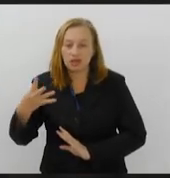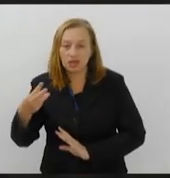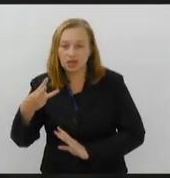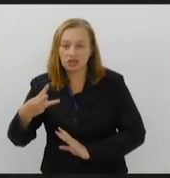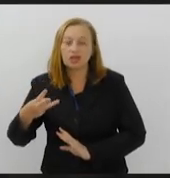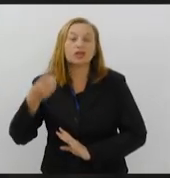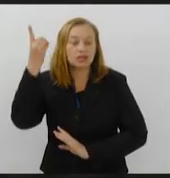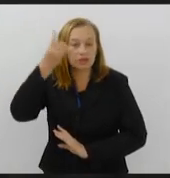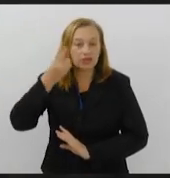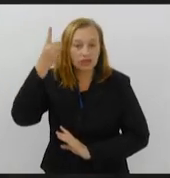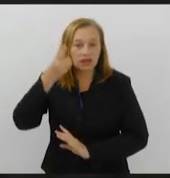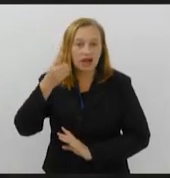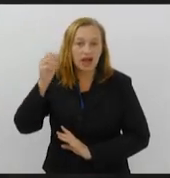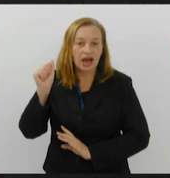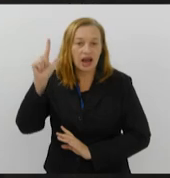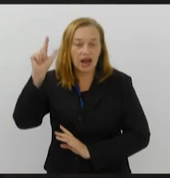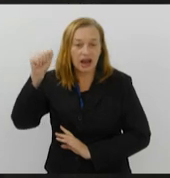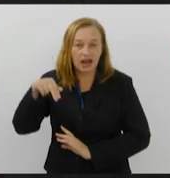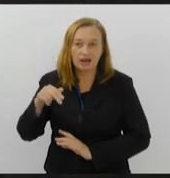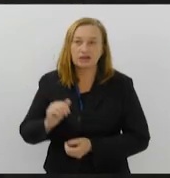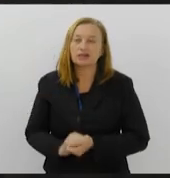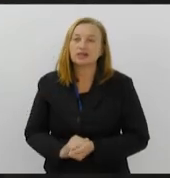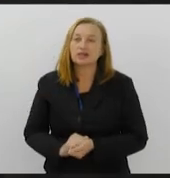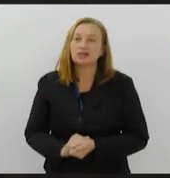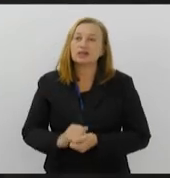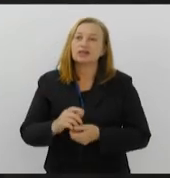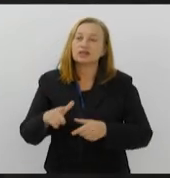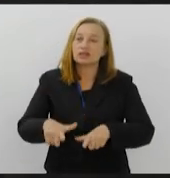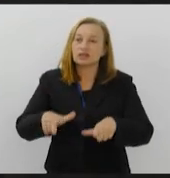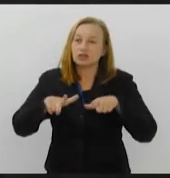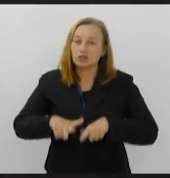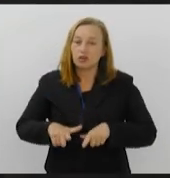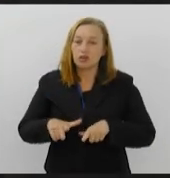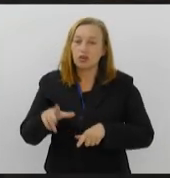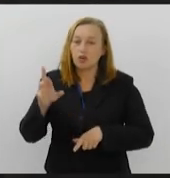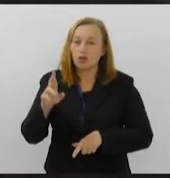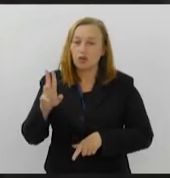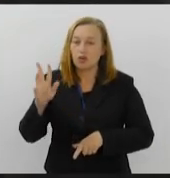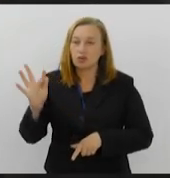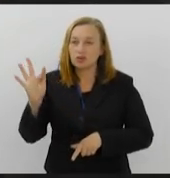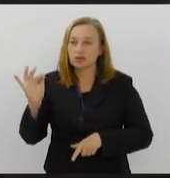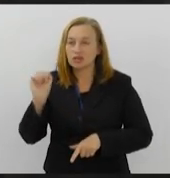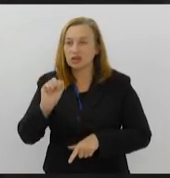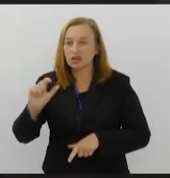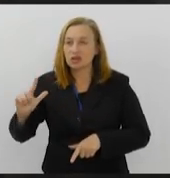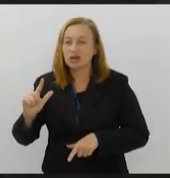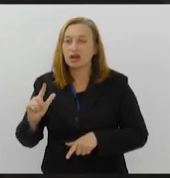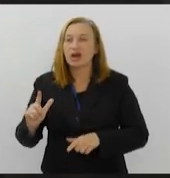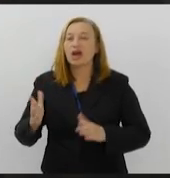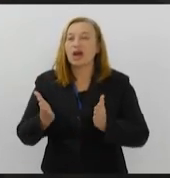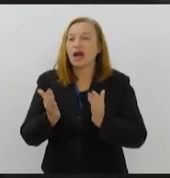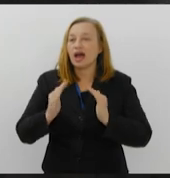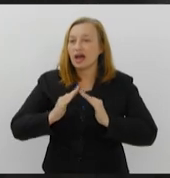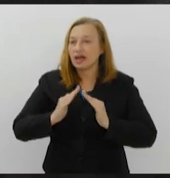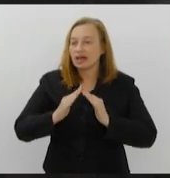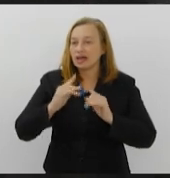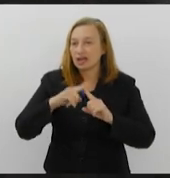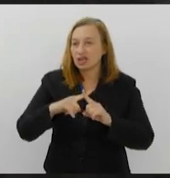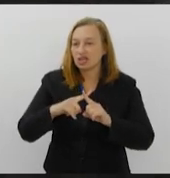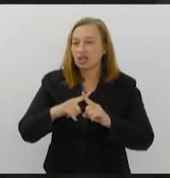484/2023, de autoria do deputado Alan Lopes, que concede o diploma Russell Philip Shedd à Igreja Evangélica Projeto